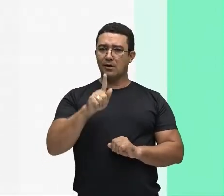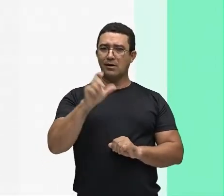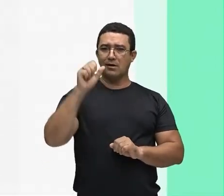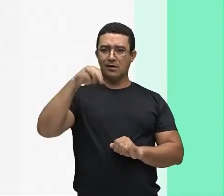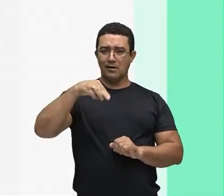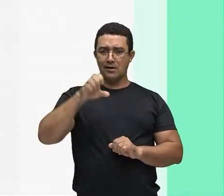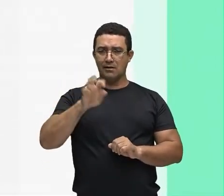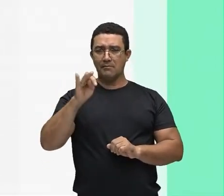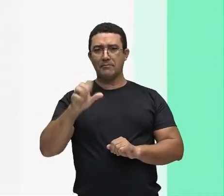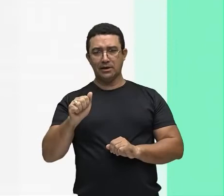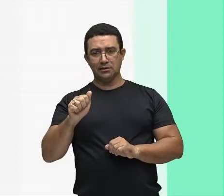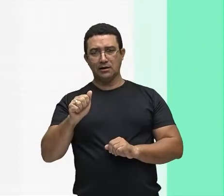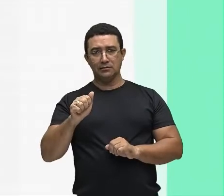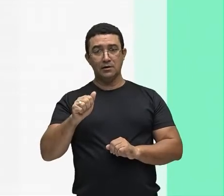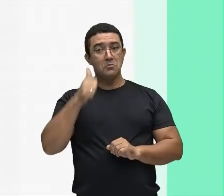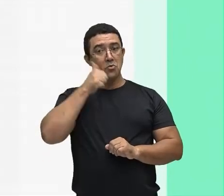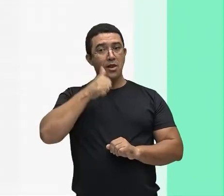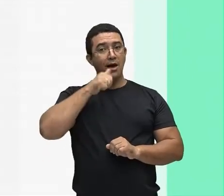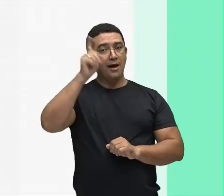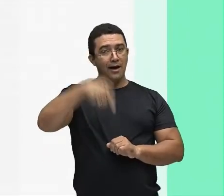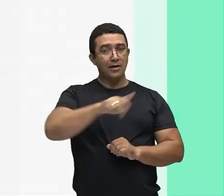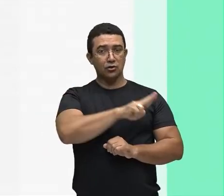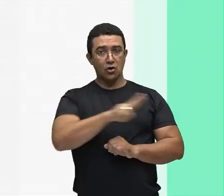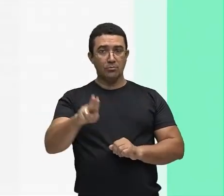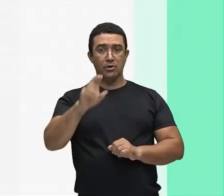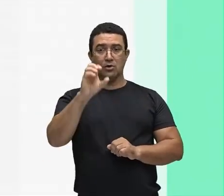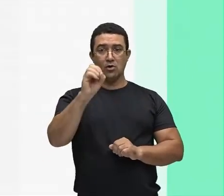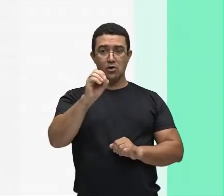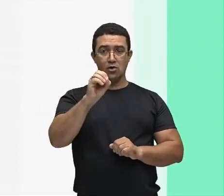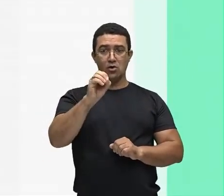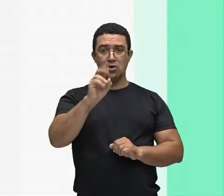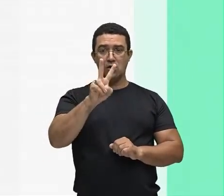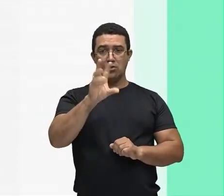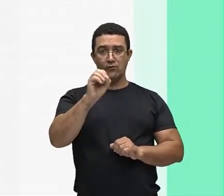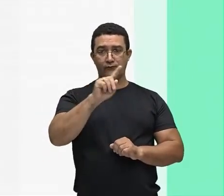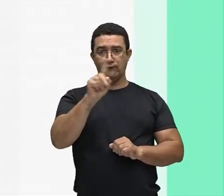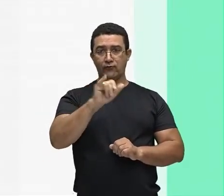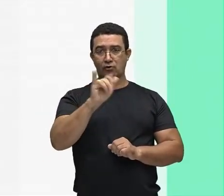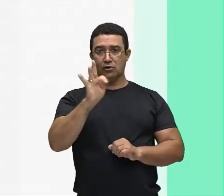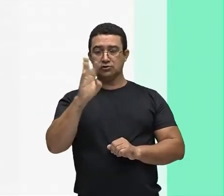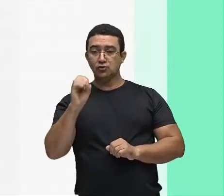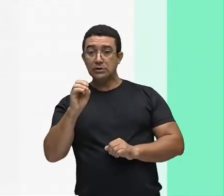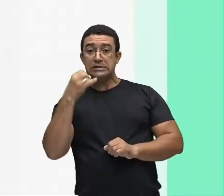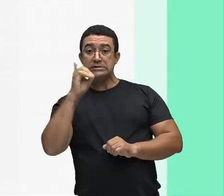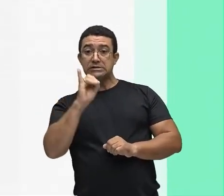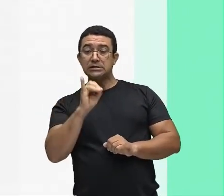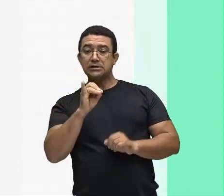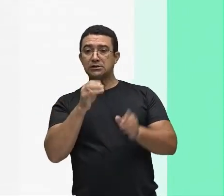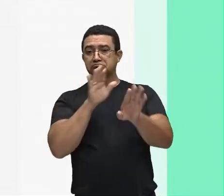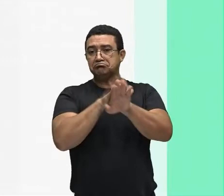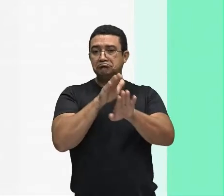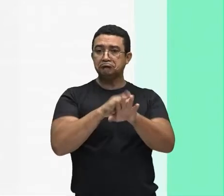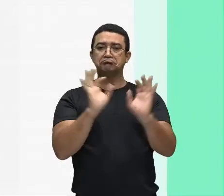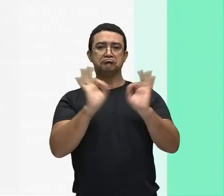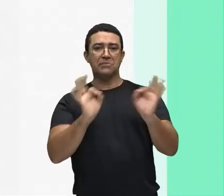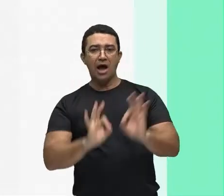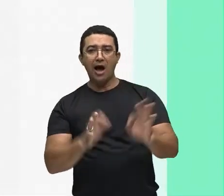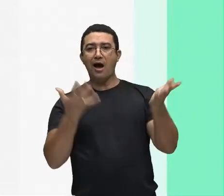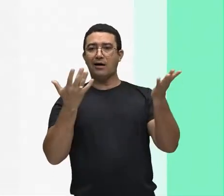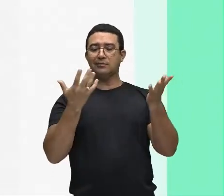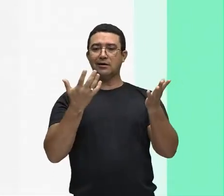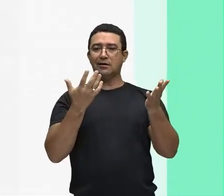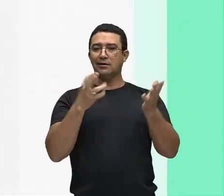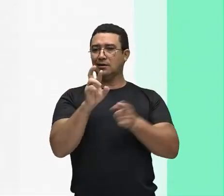chamado de ovócito secundário. Quando esse gameta feminino não é fecundado, quando não teve relação sexual e não